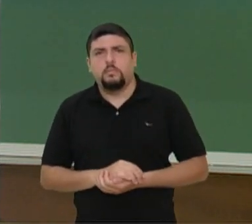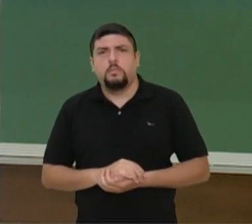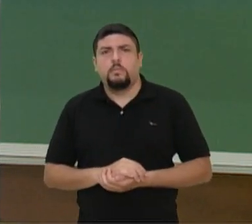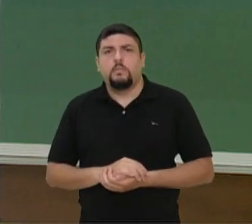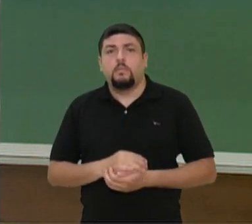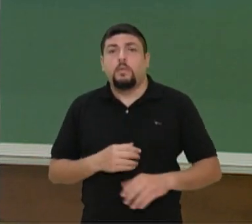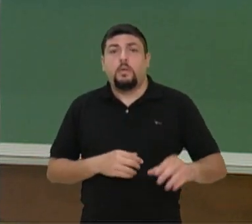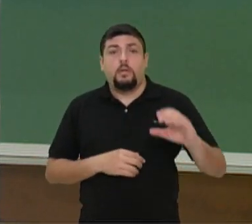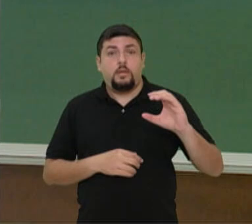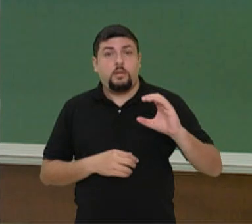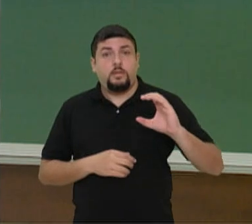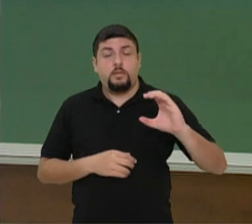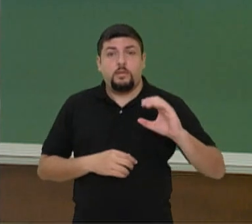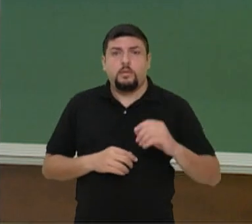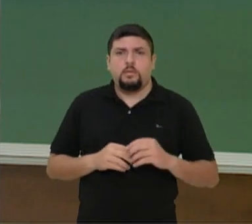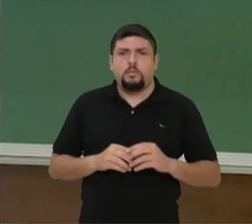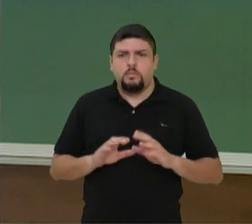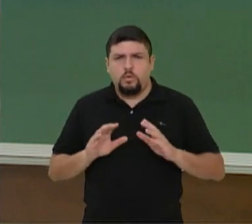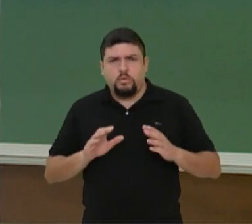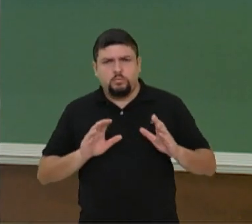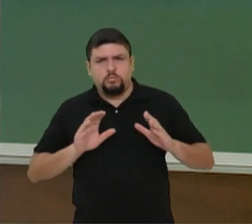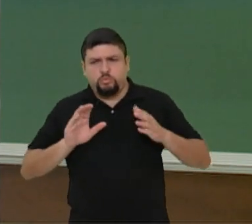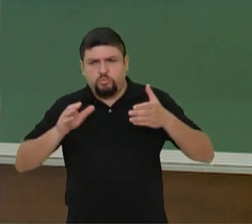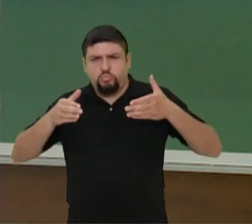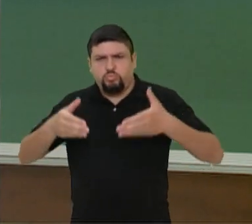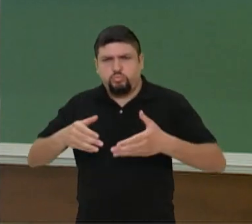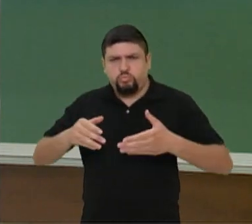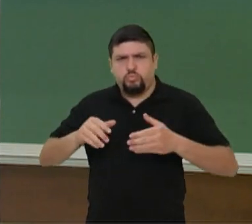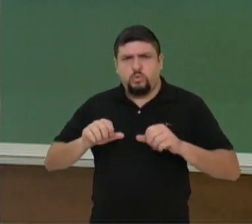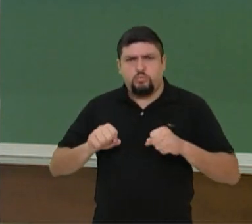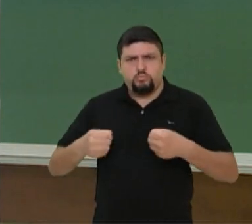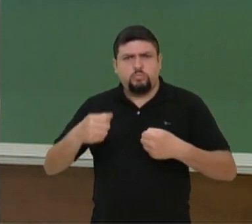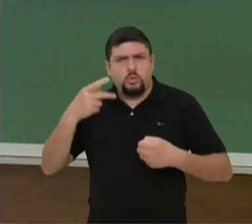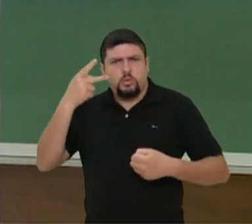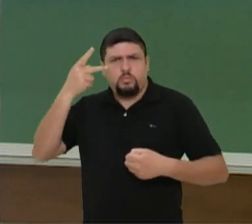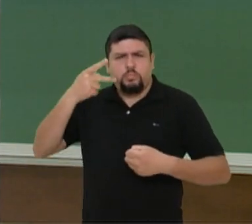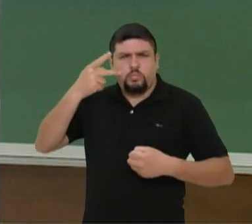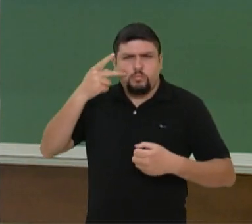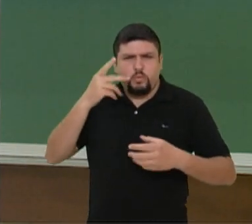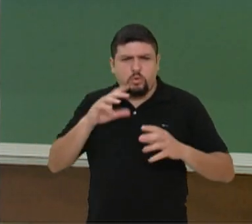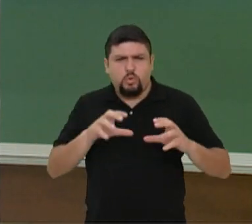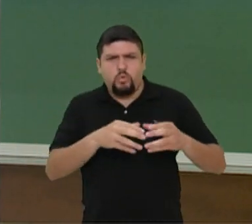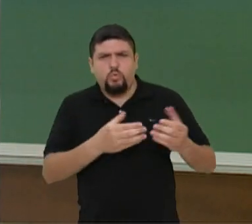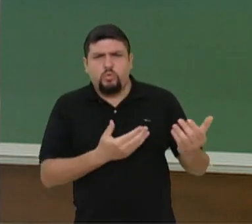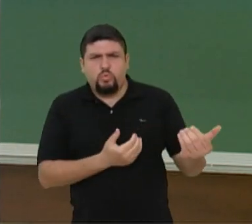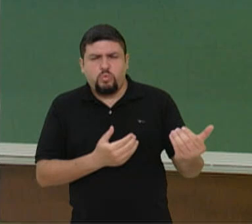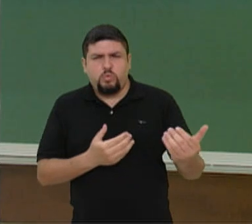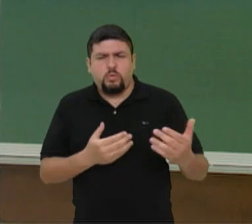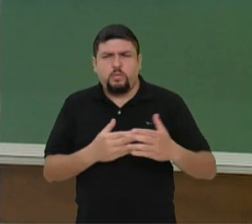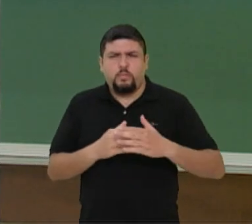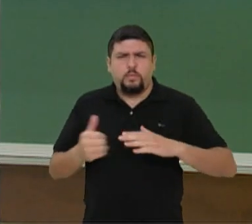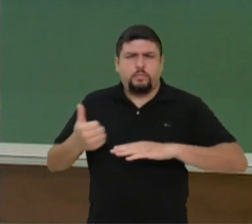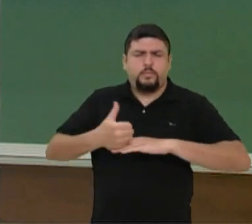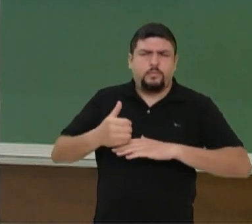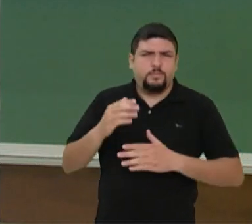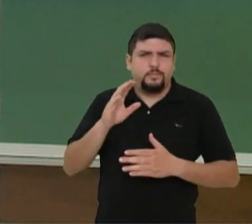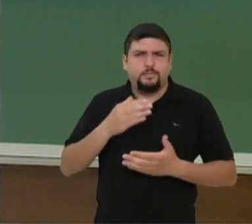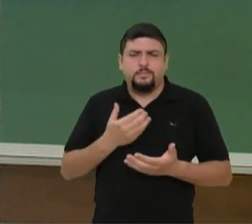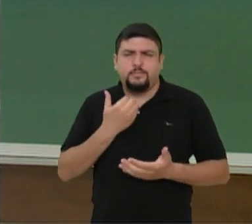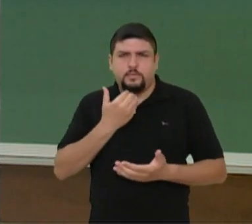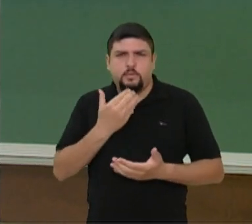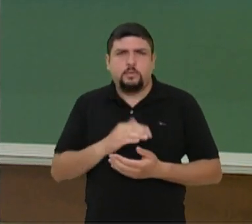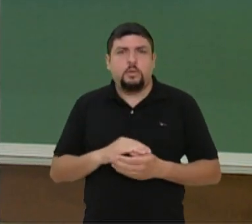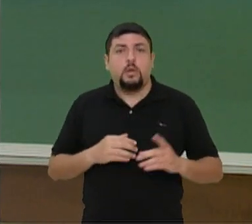letra C, engajamento político de jovens, golpe comunista, não tem nada de golpe aqui. E a letra D,